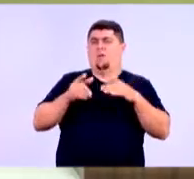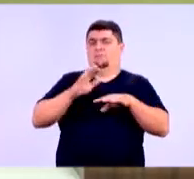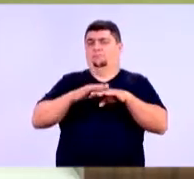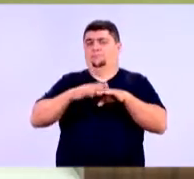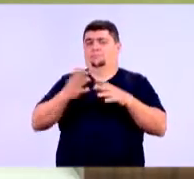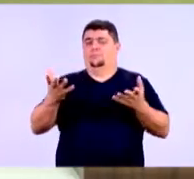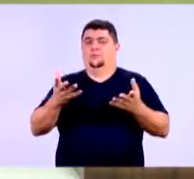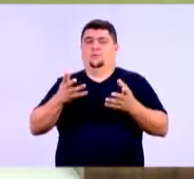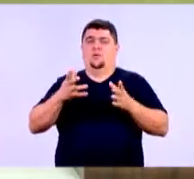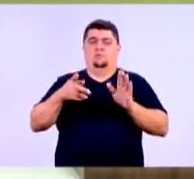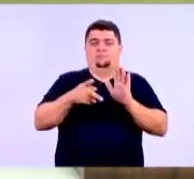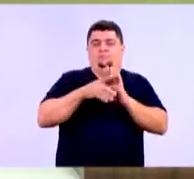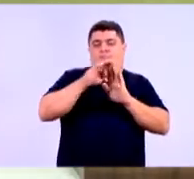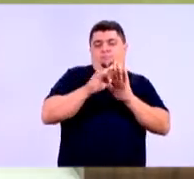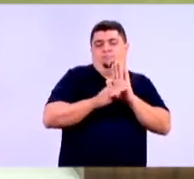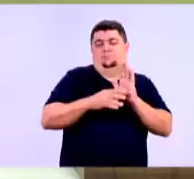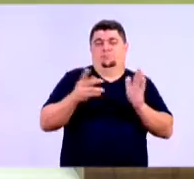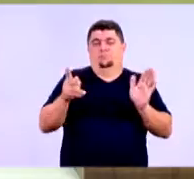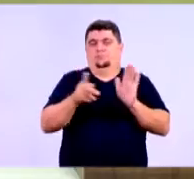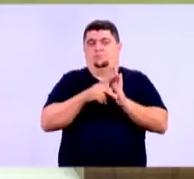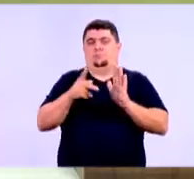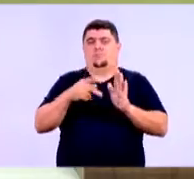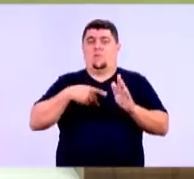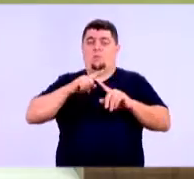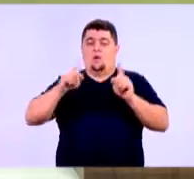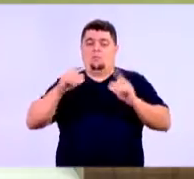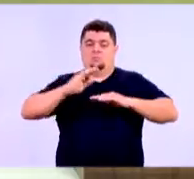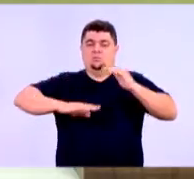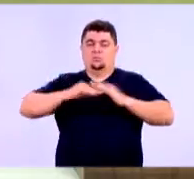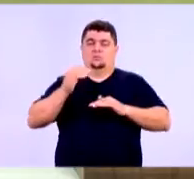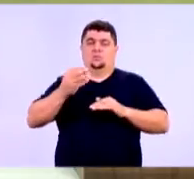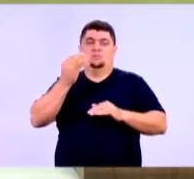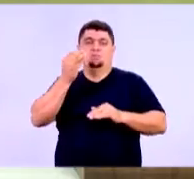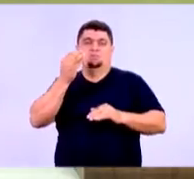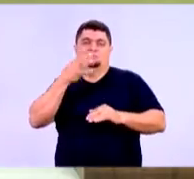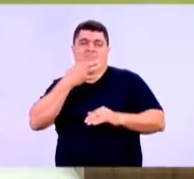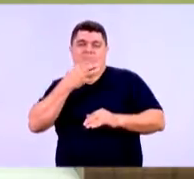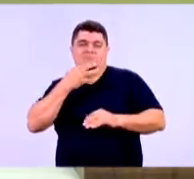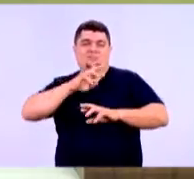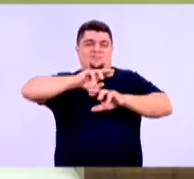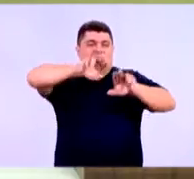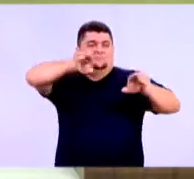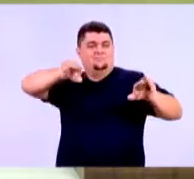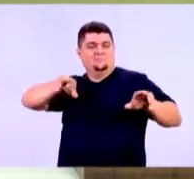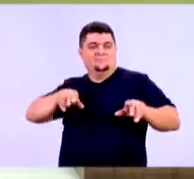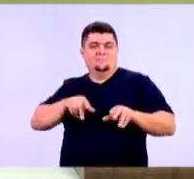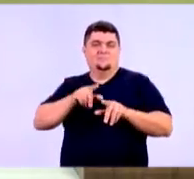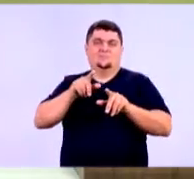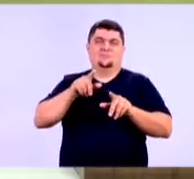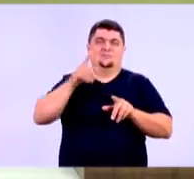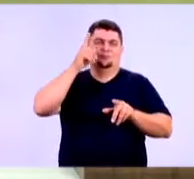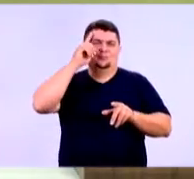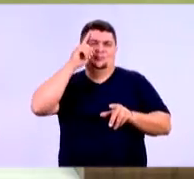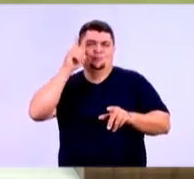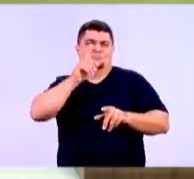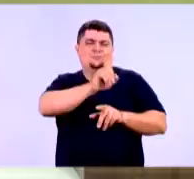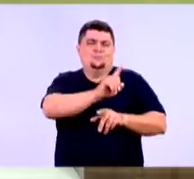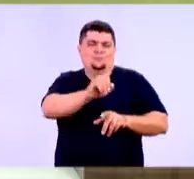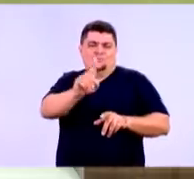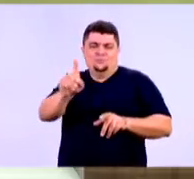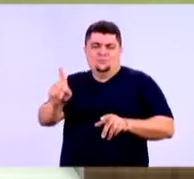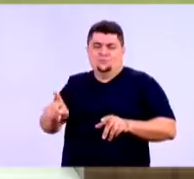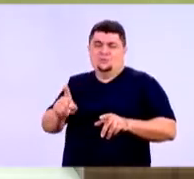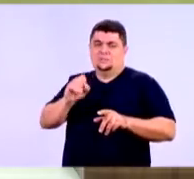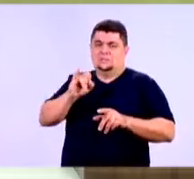matemático, ele é um sistema, mas o profissional, ele vai conhecer o dia a dia, ele vai conhecer a nuance daquela operação. Caso